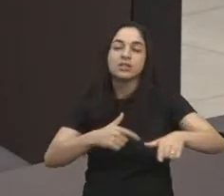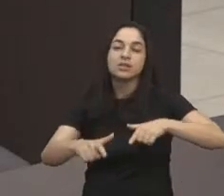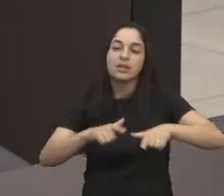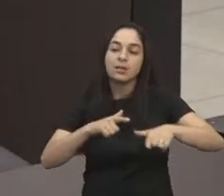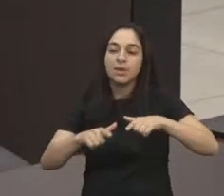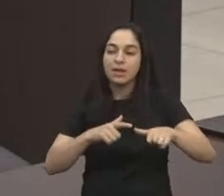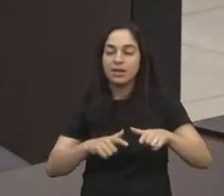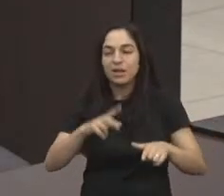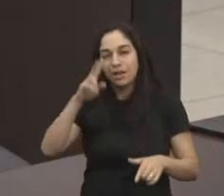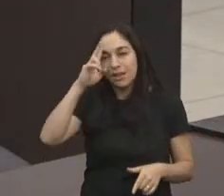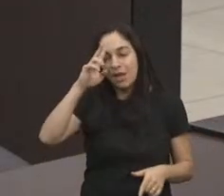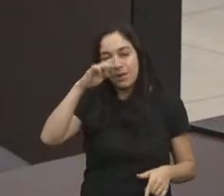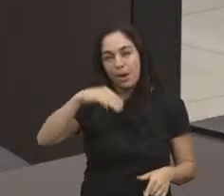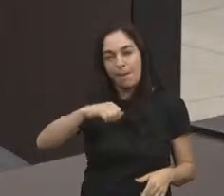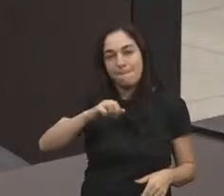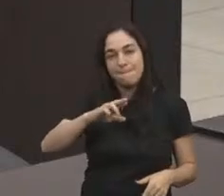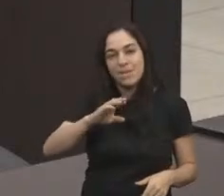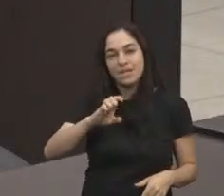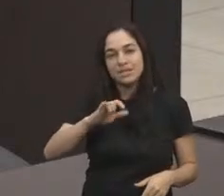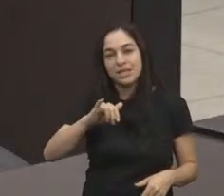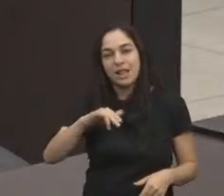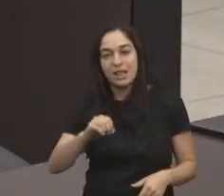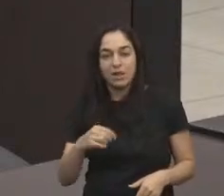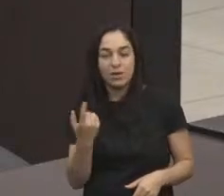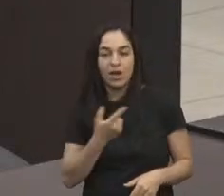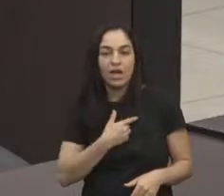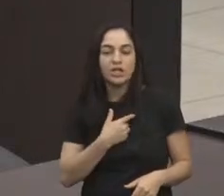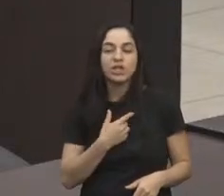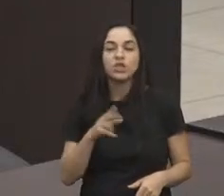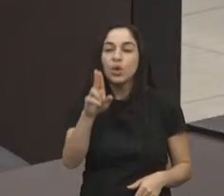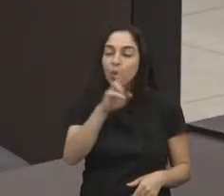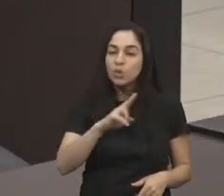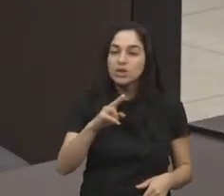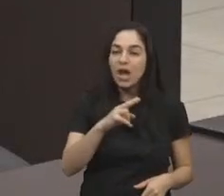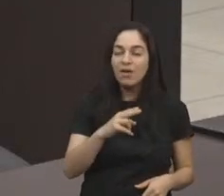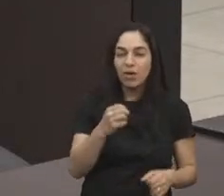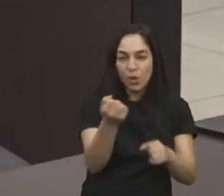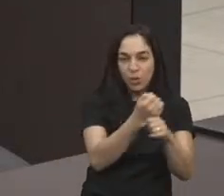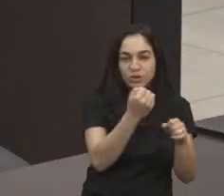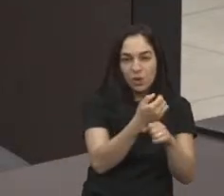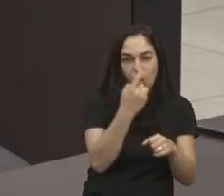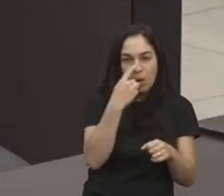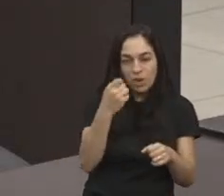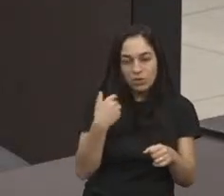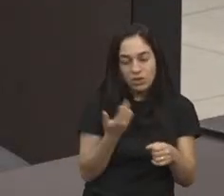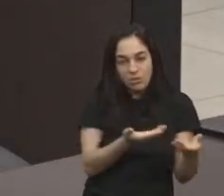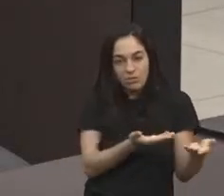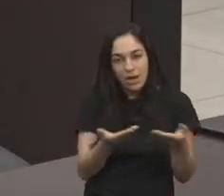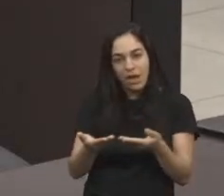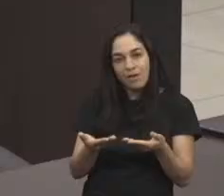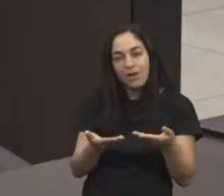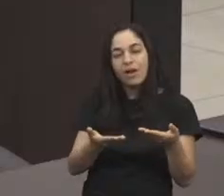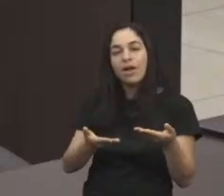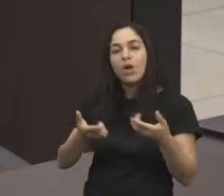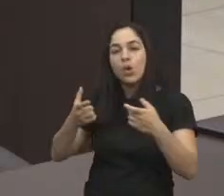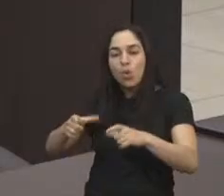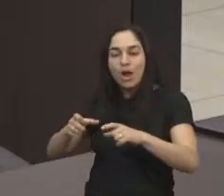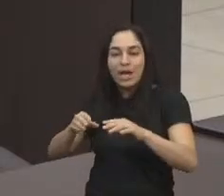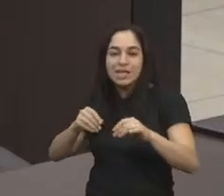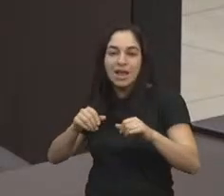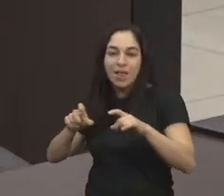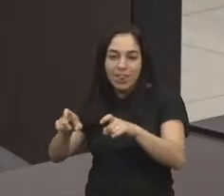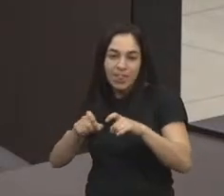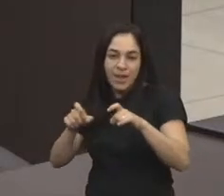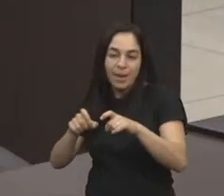lembra muito bem, né, Marcelino? Trabalhamos com a questão do recentulho, ajudava muita gente aí nas zonas rurais. O Roberto também foi subprefeito, sabe disso. Eu acho que é tudo